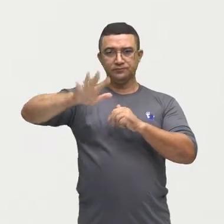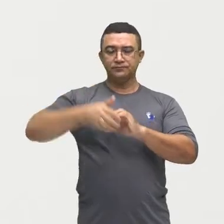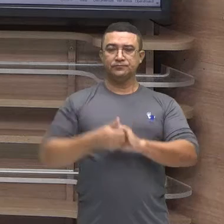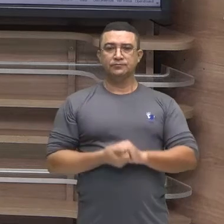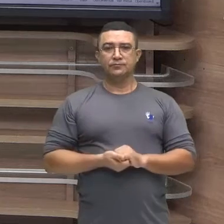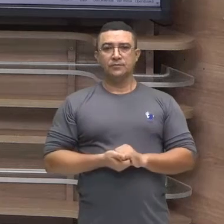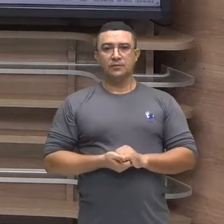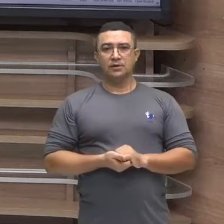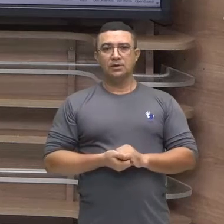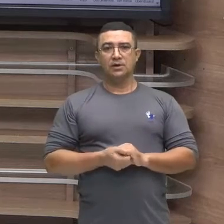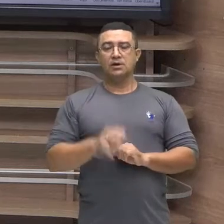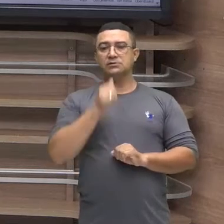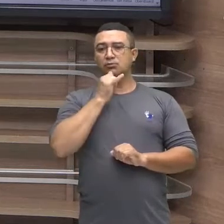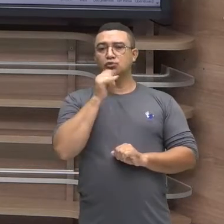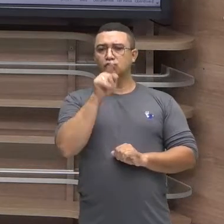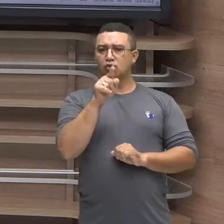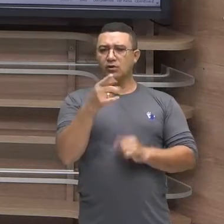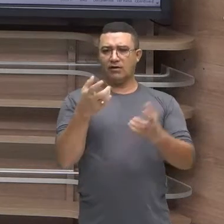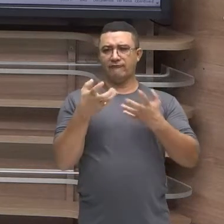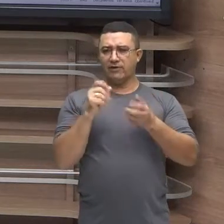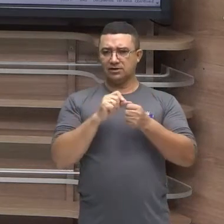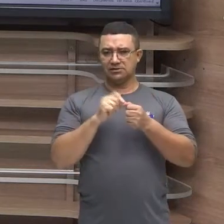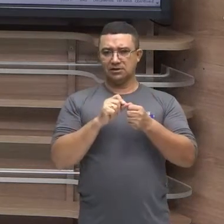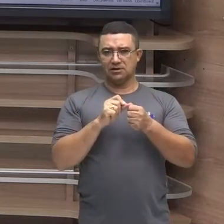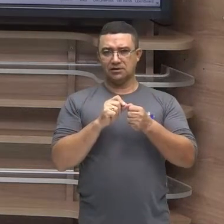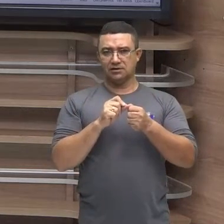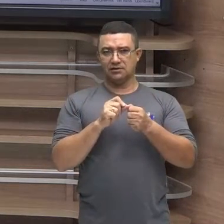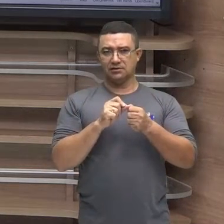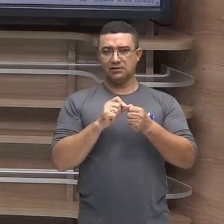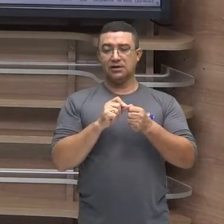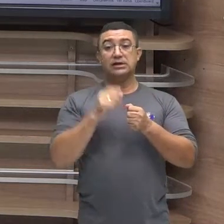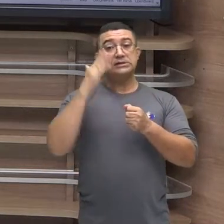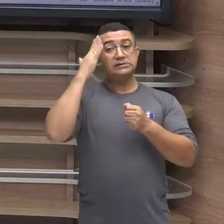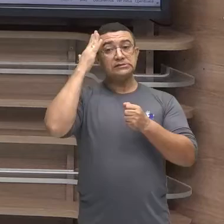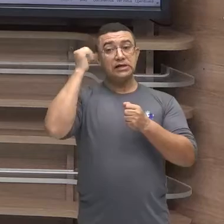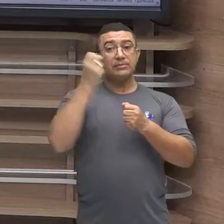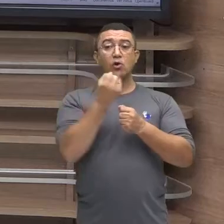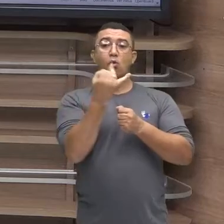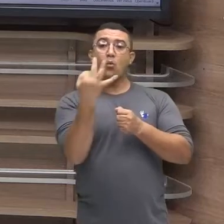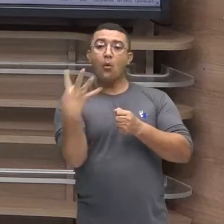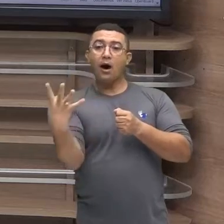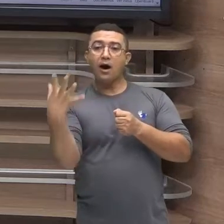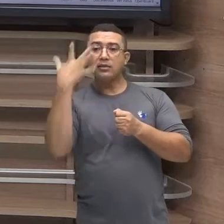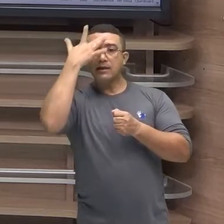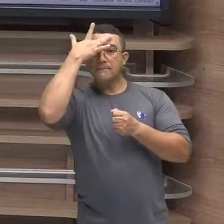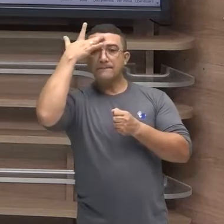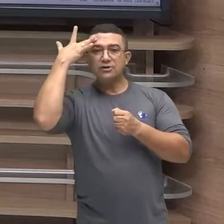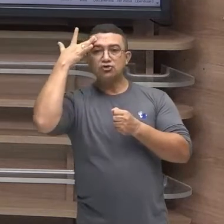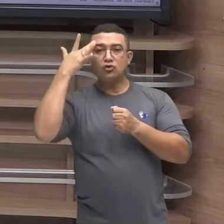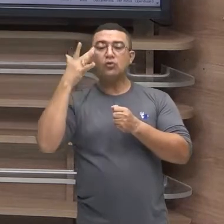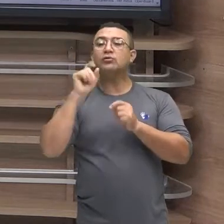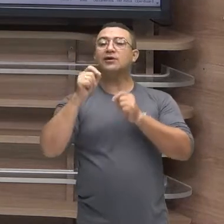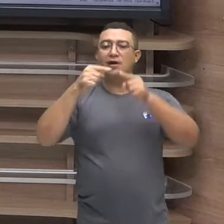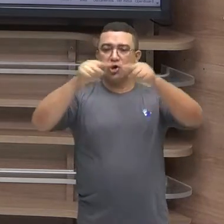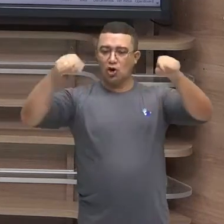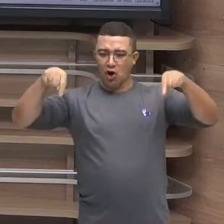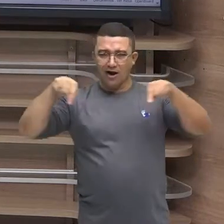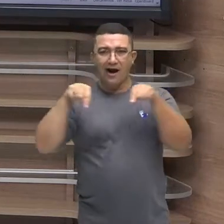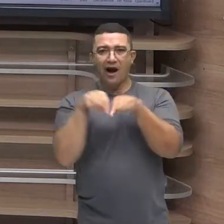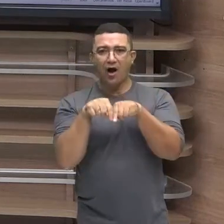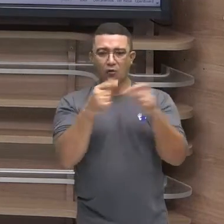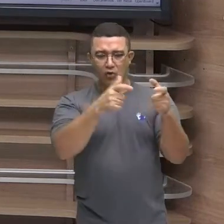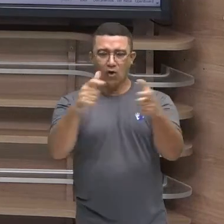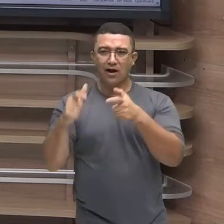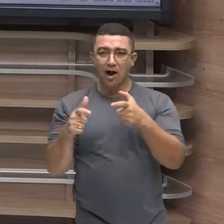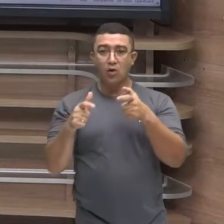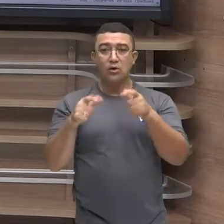Se de repente o que você quer fazer aí é saber quantas pessoas tem por metro quadrado, né? No caso aí da sua sala